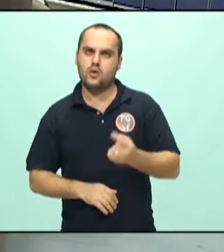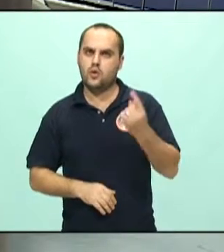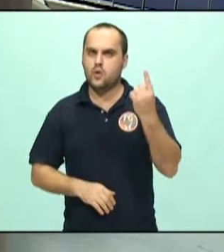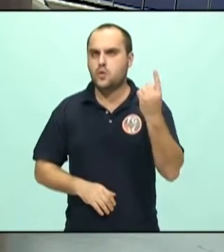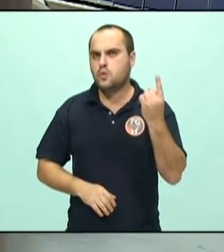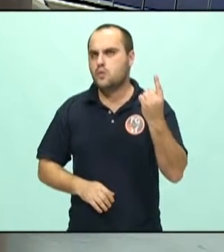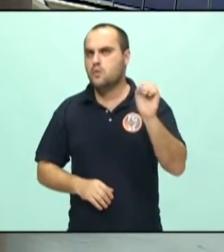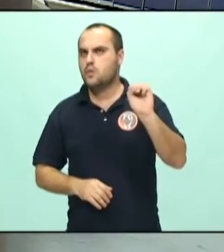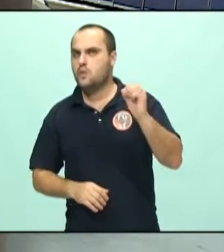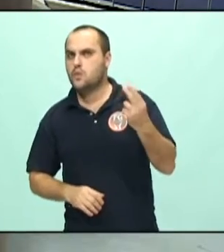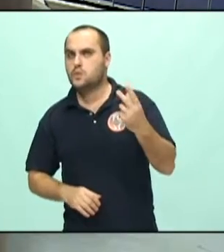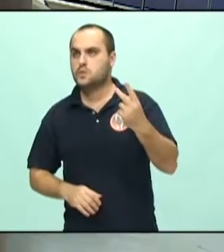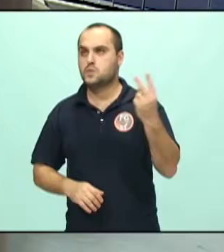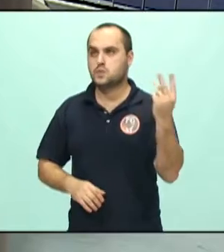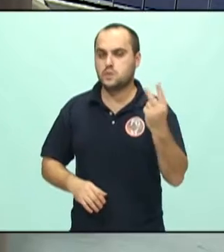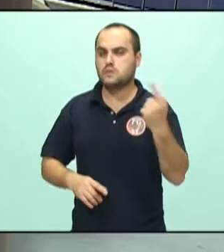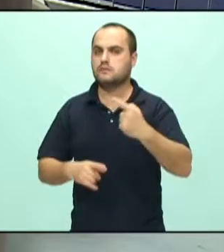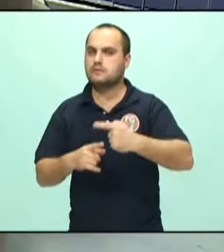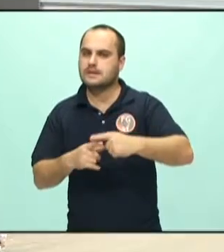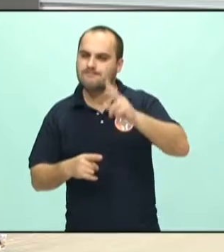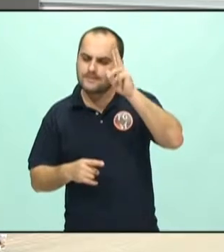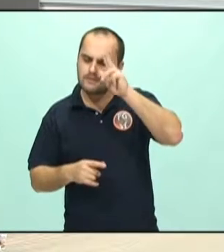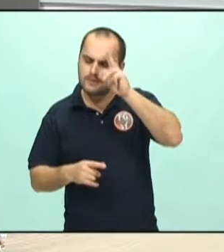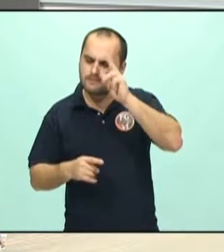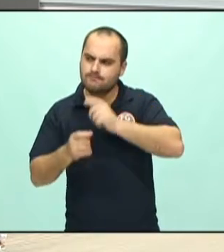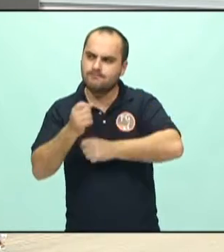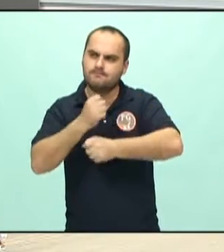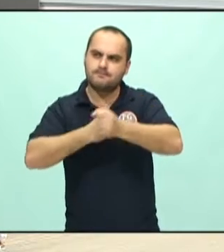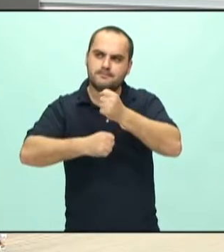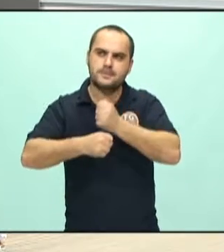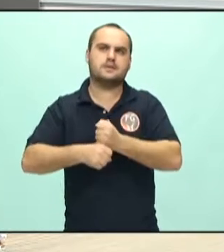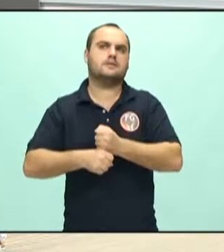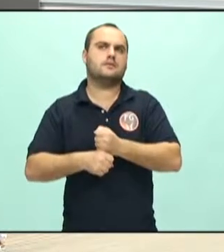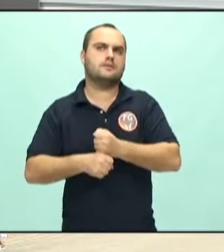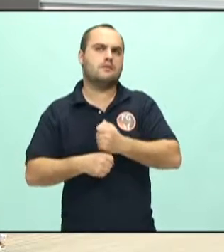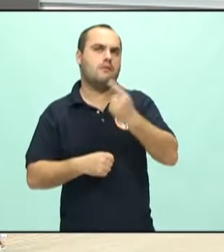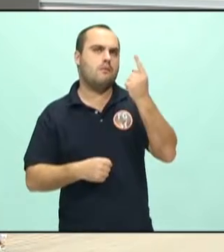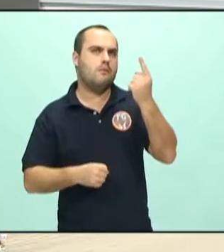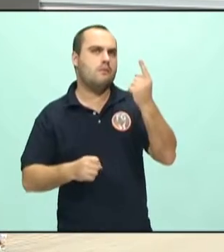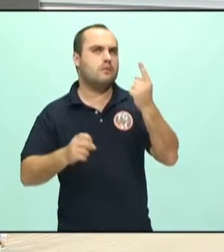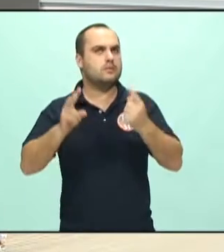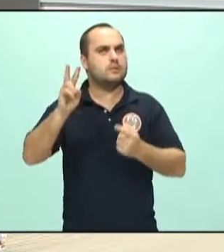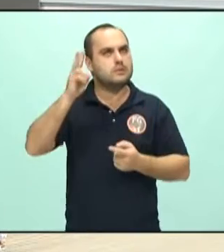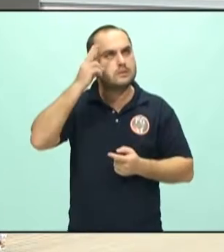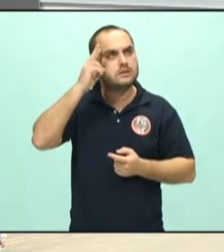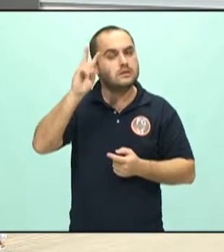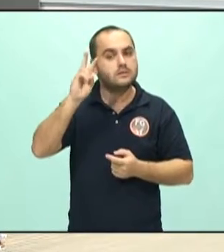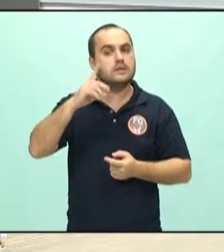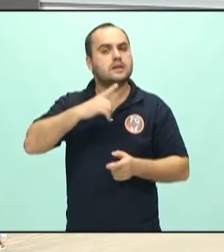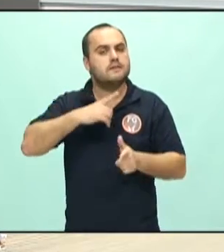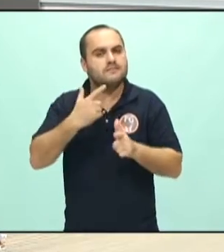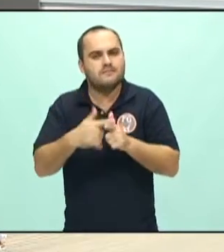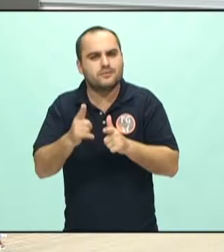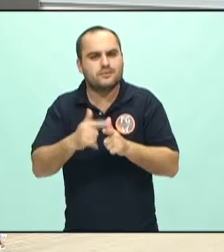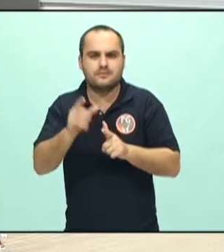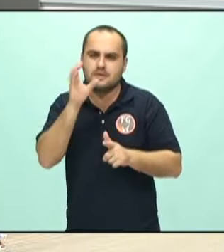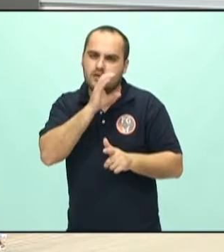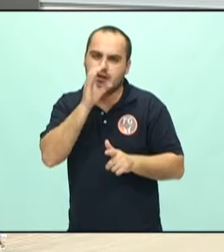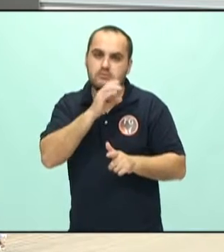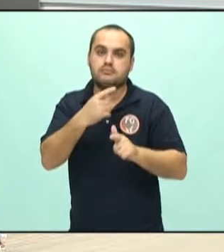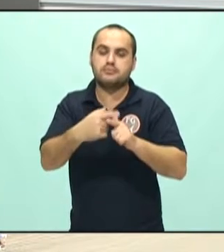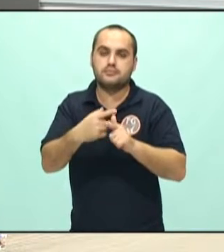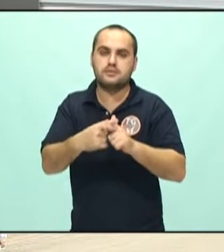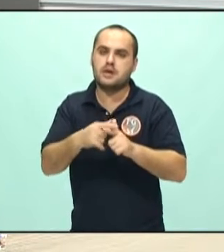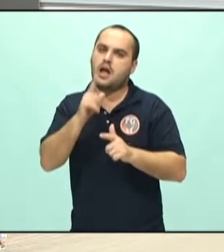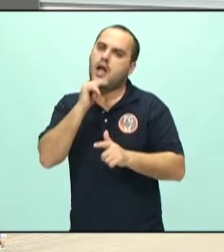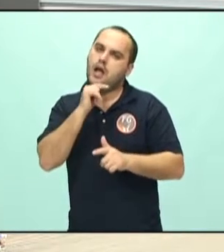talvez não que eu lembro no ano passado o mundo um ou dois dias houve algum probleminha mas foi por conta de